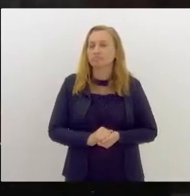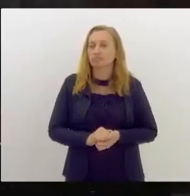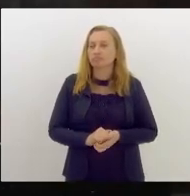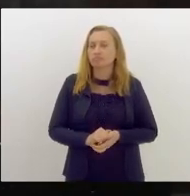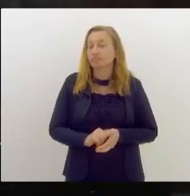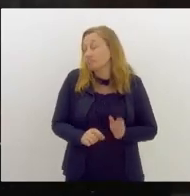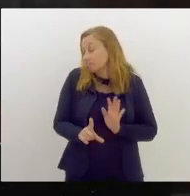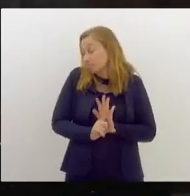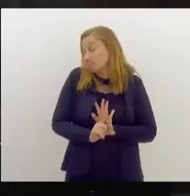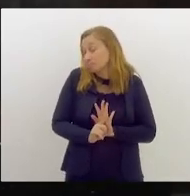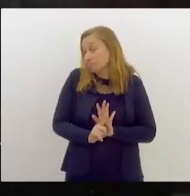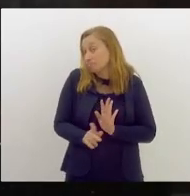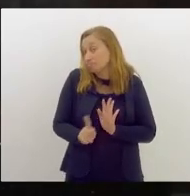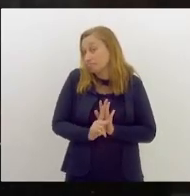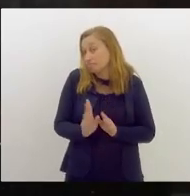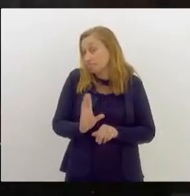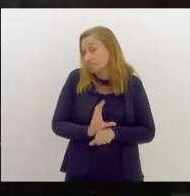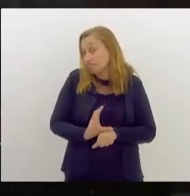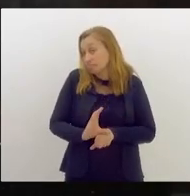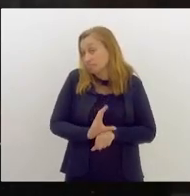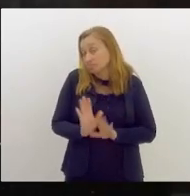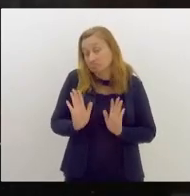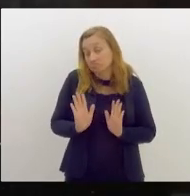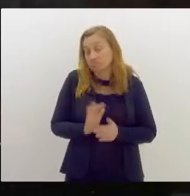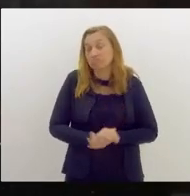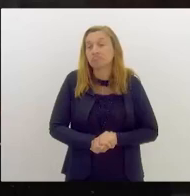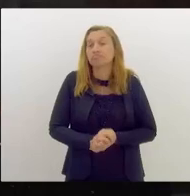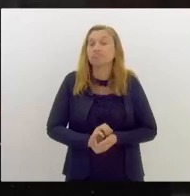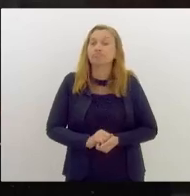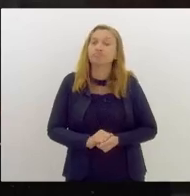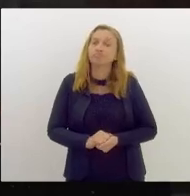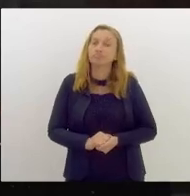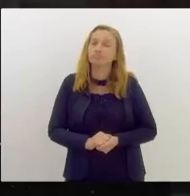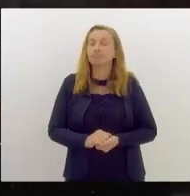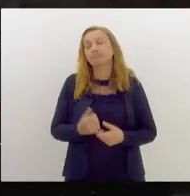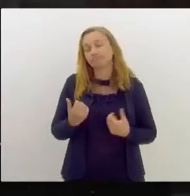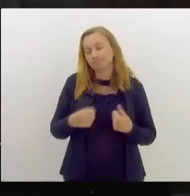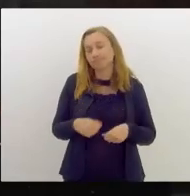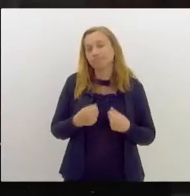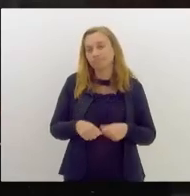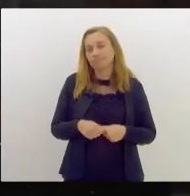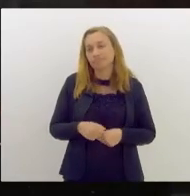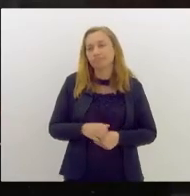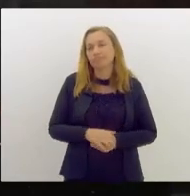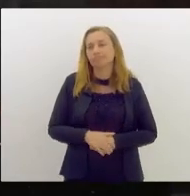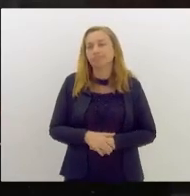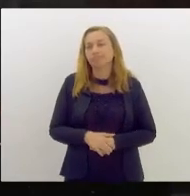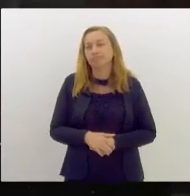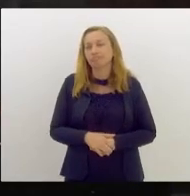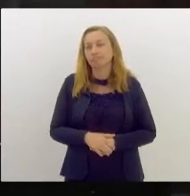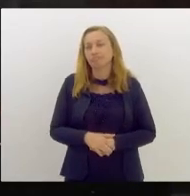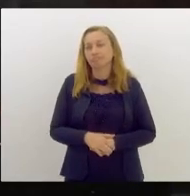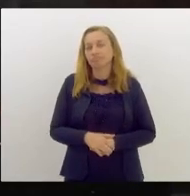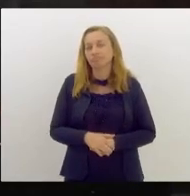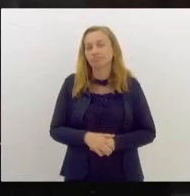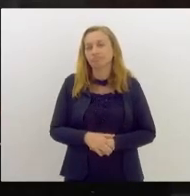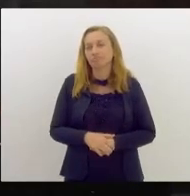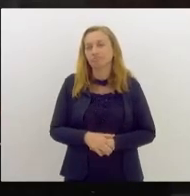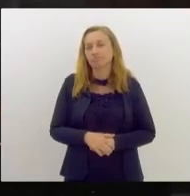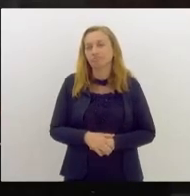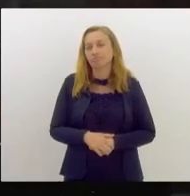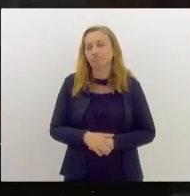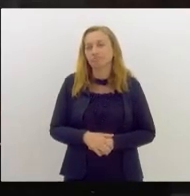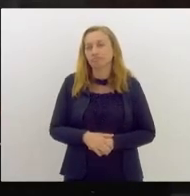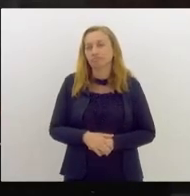é de lei é da Constituição mas é preciso clarear que se